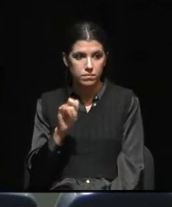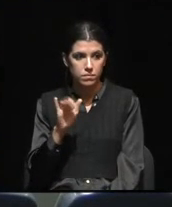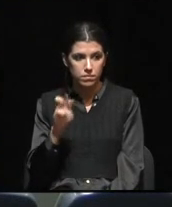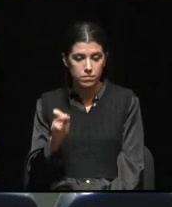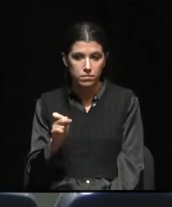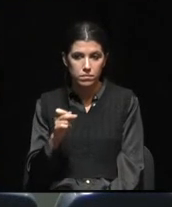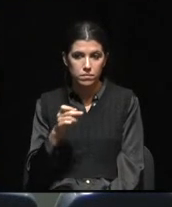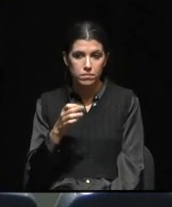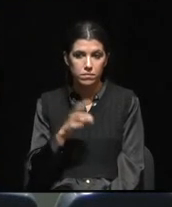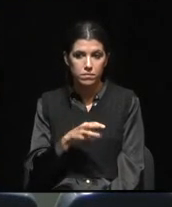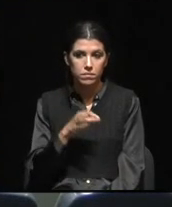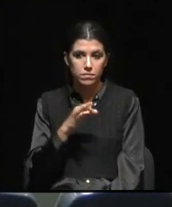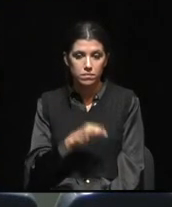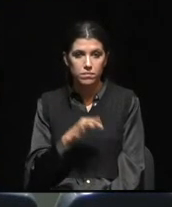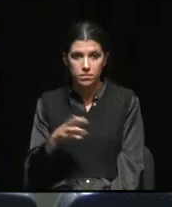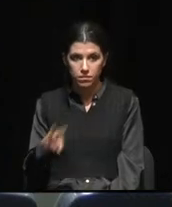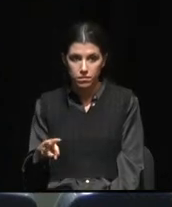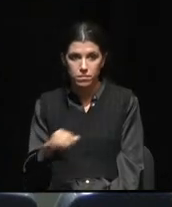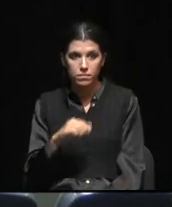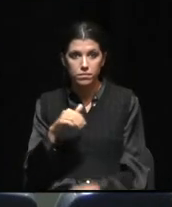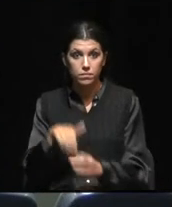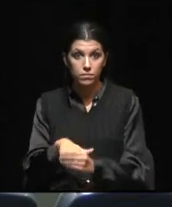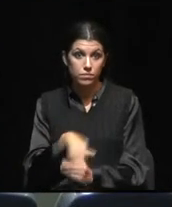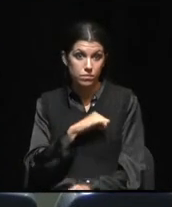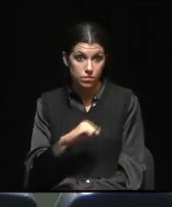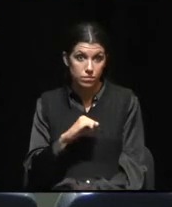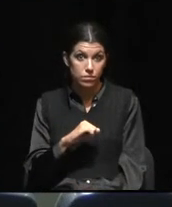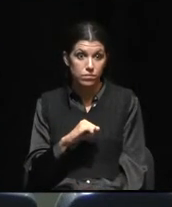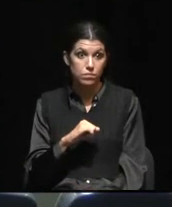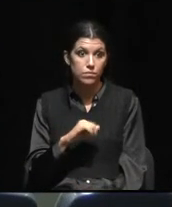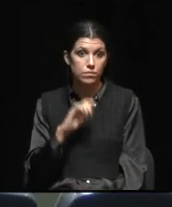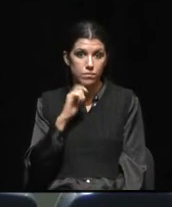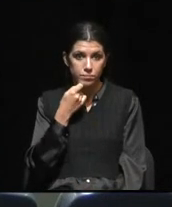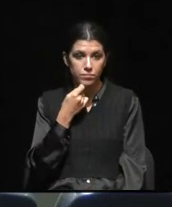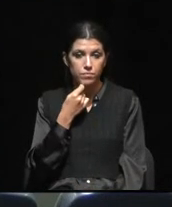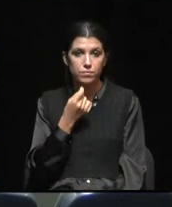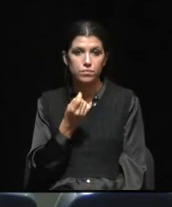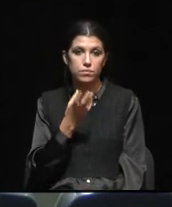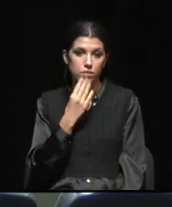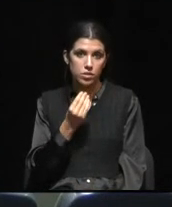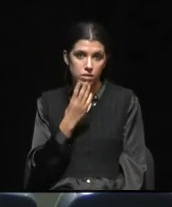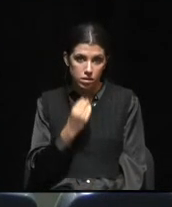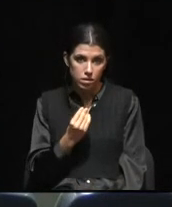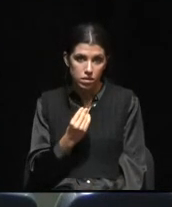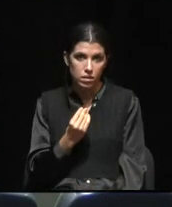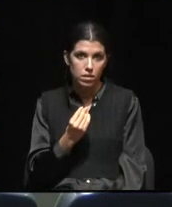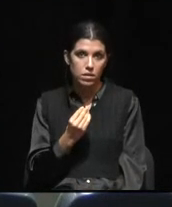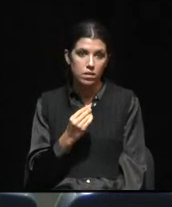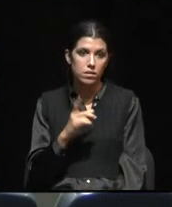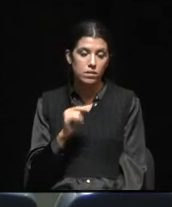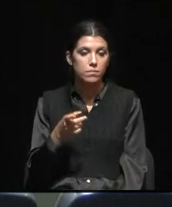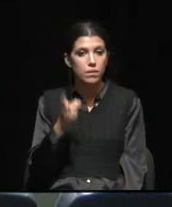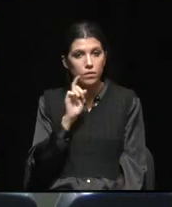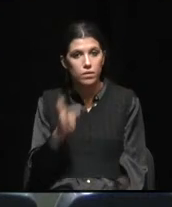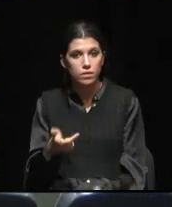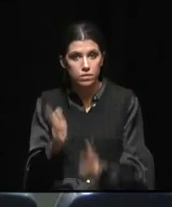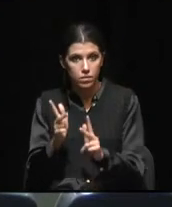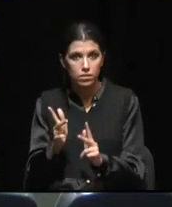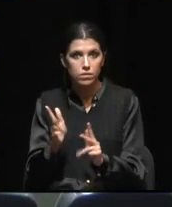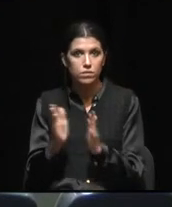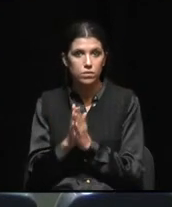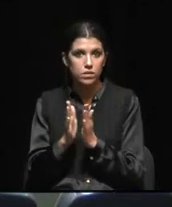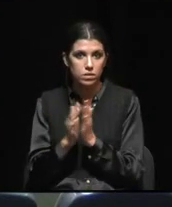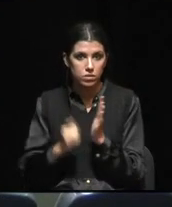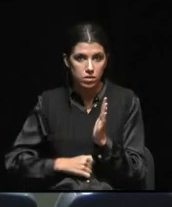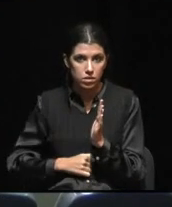contra todas estas moções que põ põ em cheque o Estado de Israel e a e a defesa da liberdade e do Cristianismo